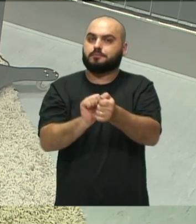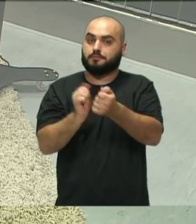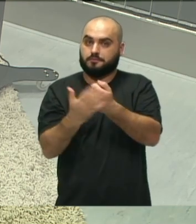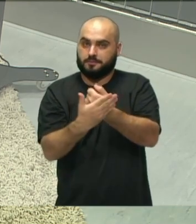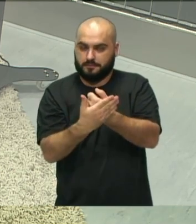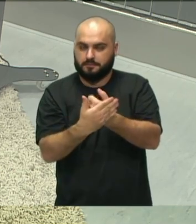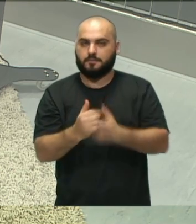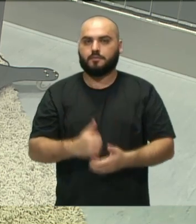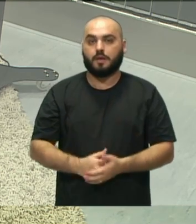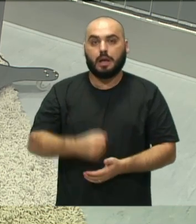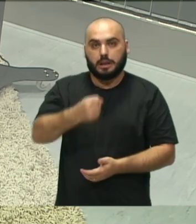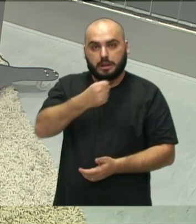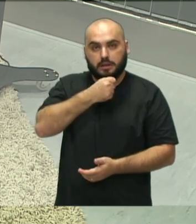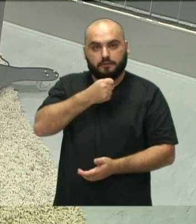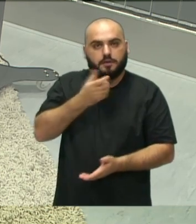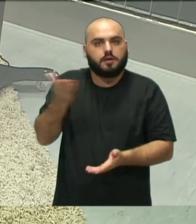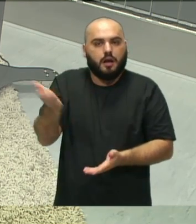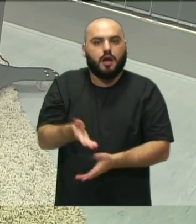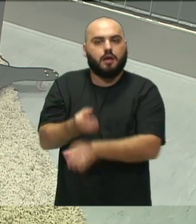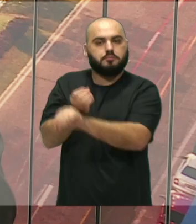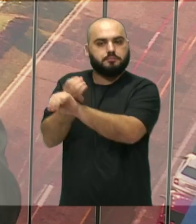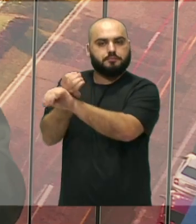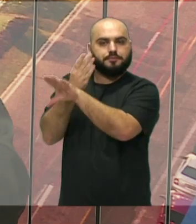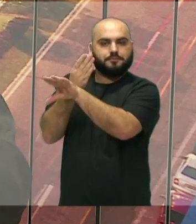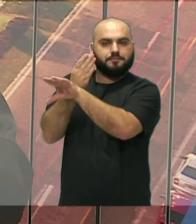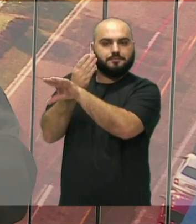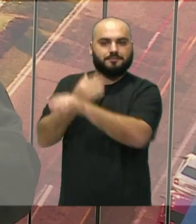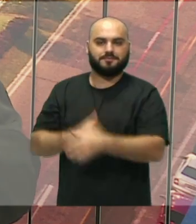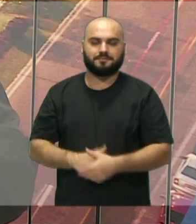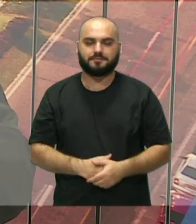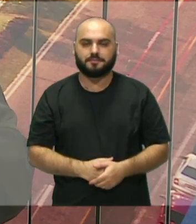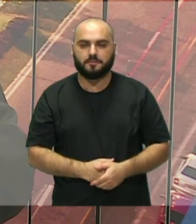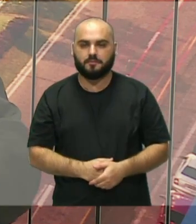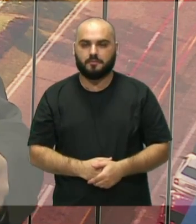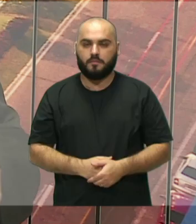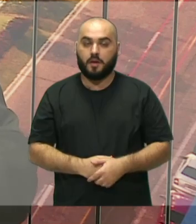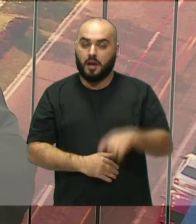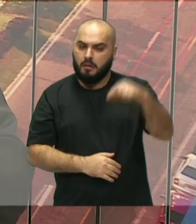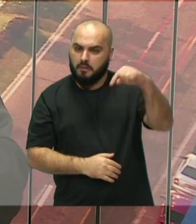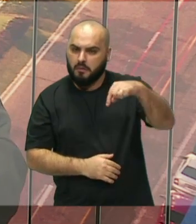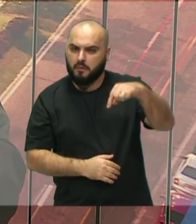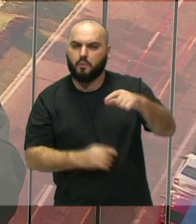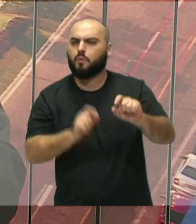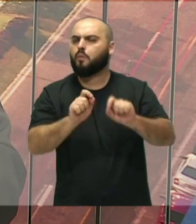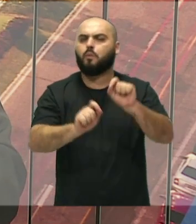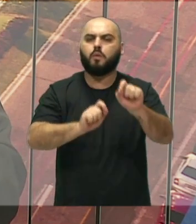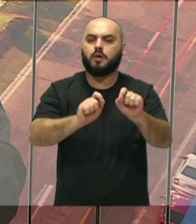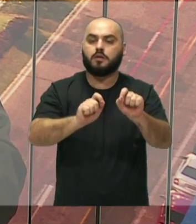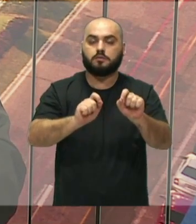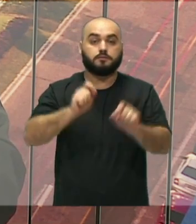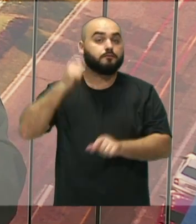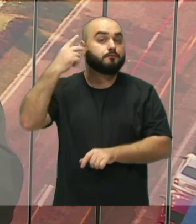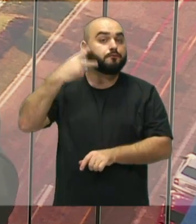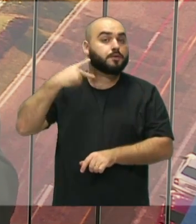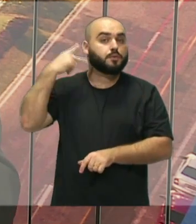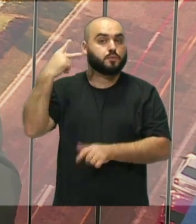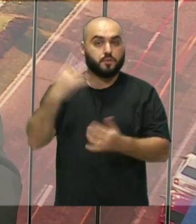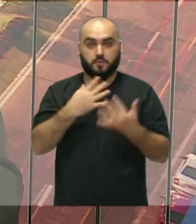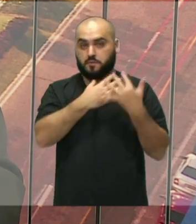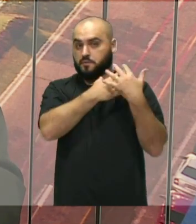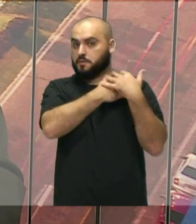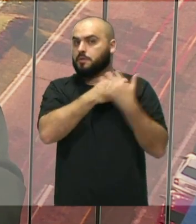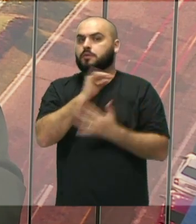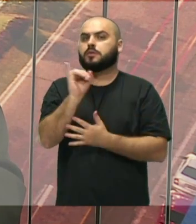Covid-19, nossa entrevista é remota. Este programa é um espaço para os parlamentares de Itajaí